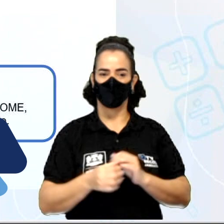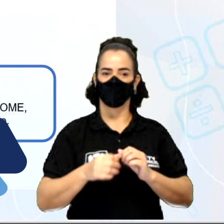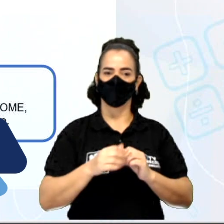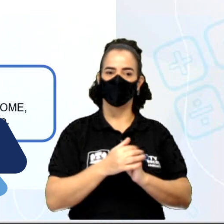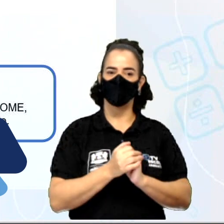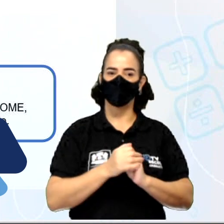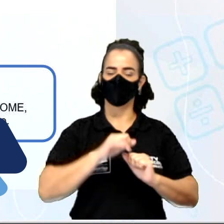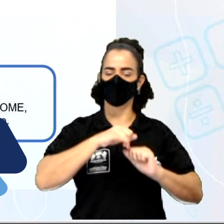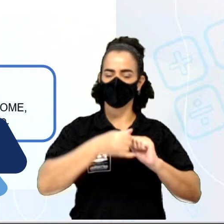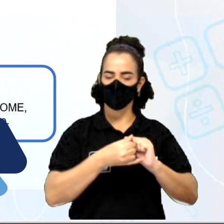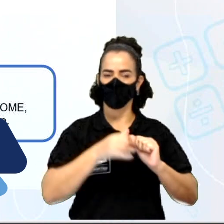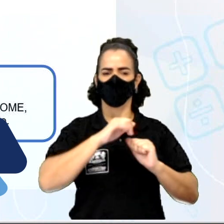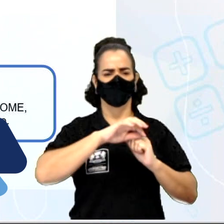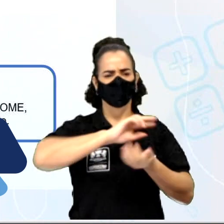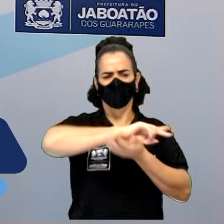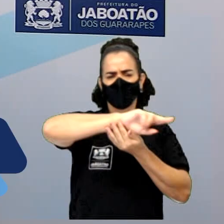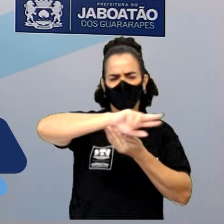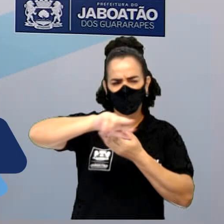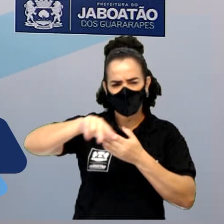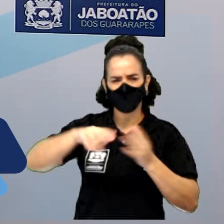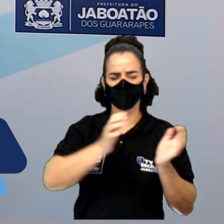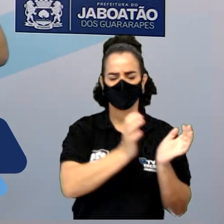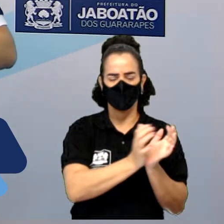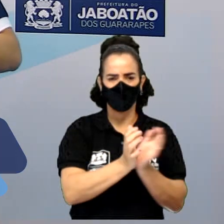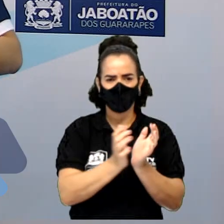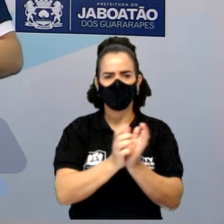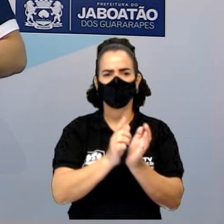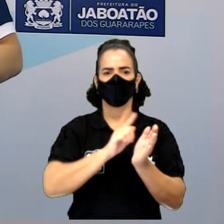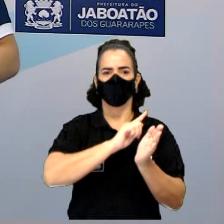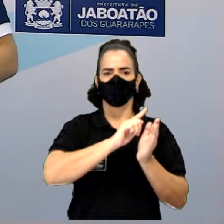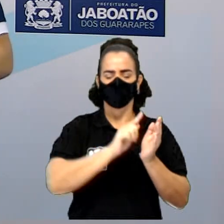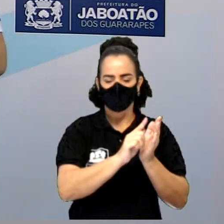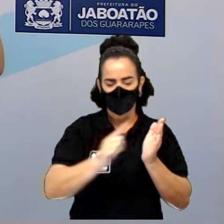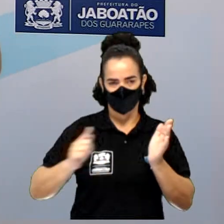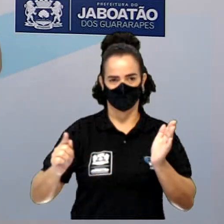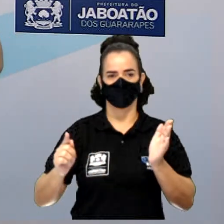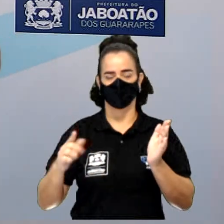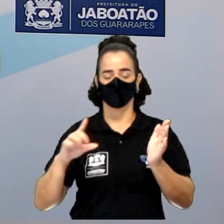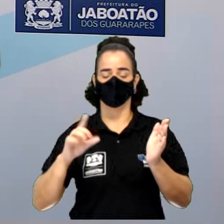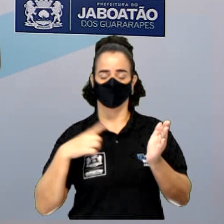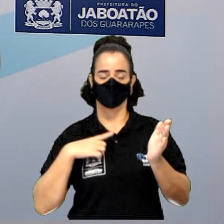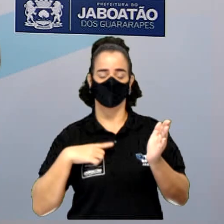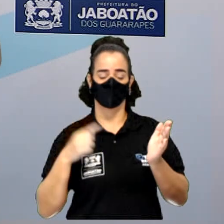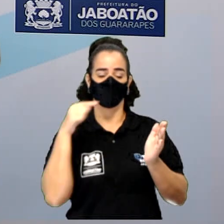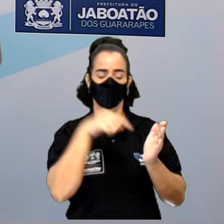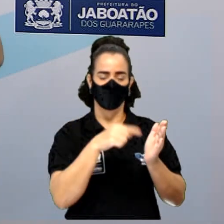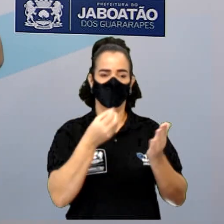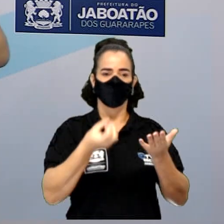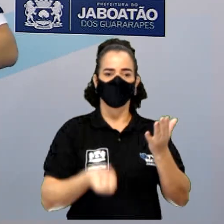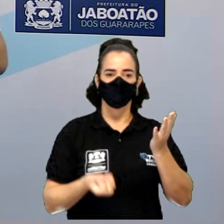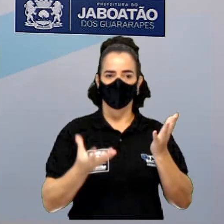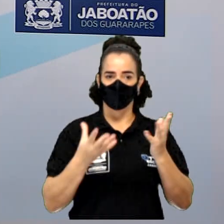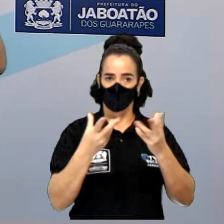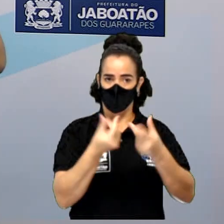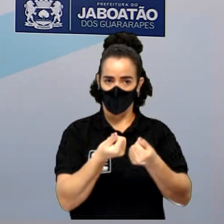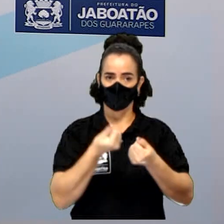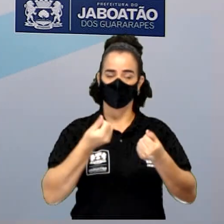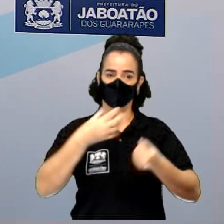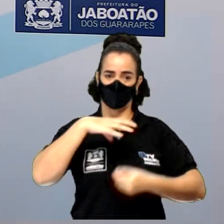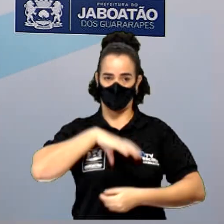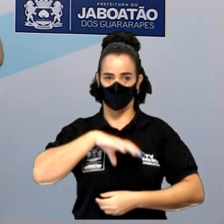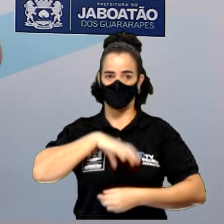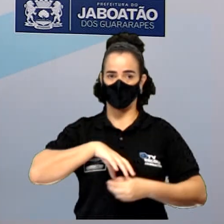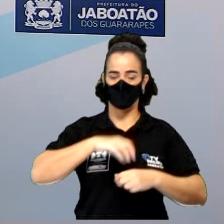conjunção. Ou seja, temos aí a presença de todos os elementos da língua portuguesa que são construídos aí,